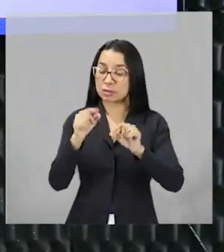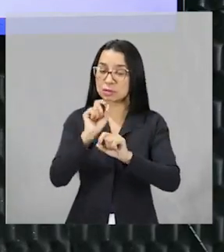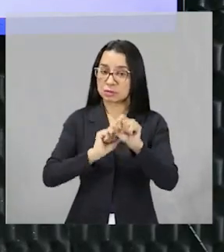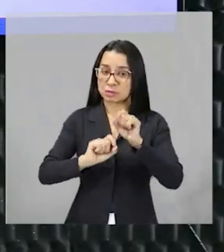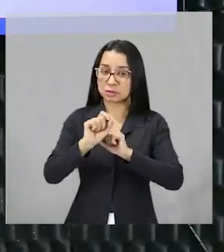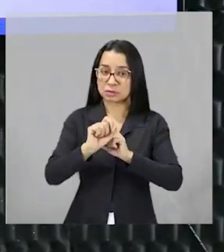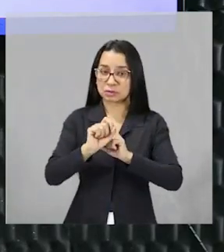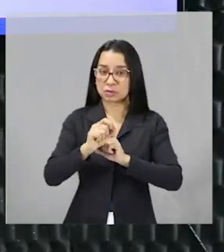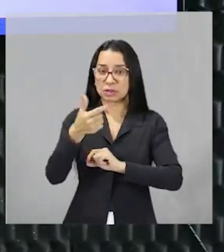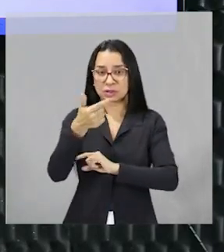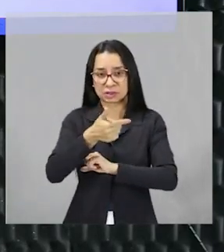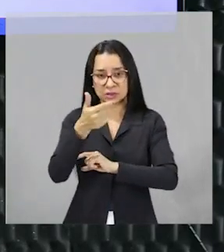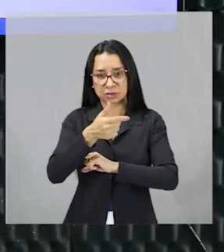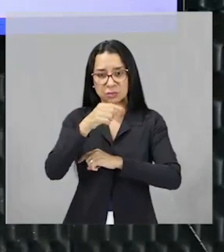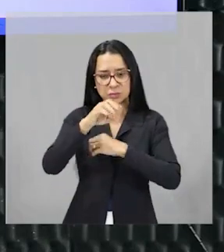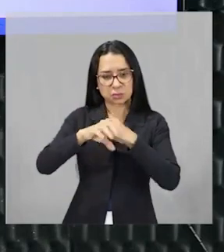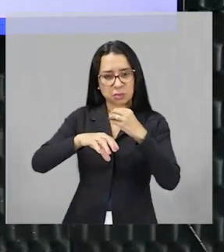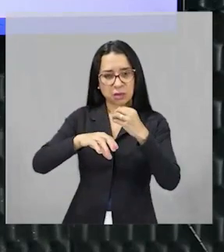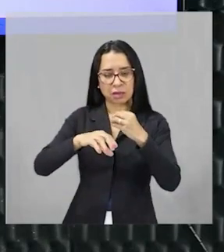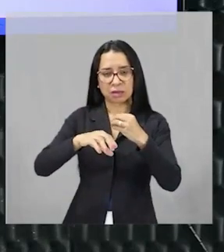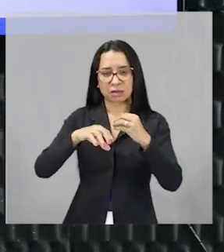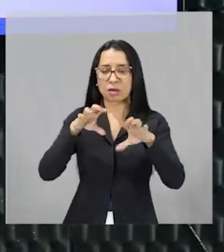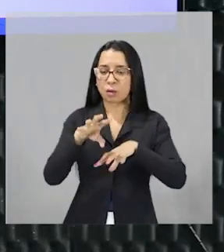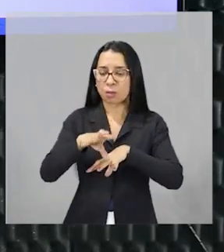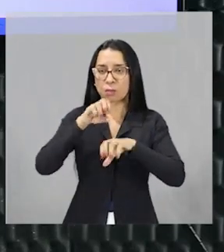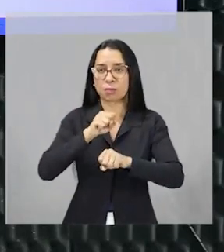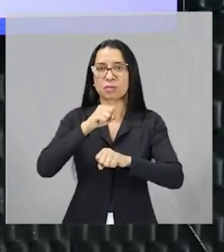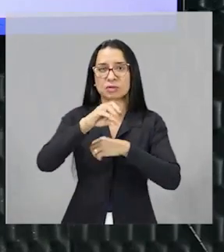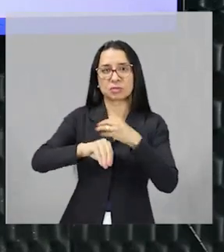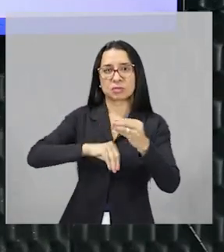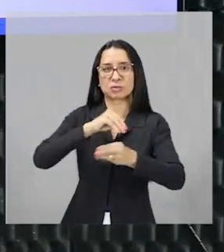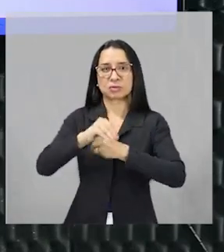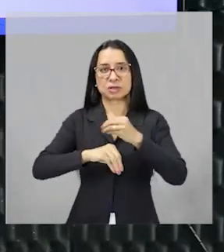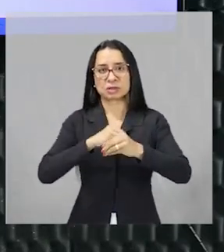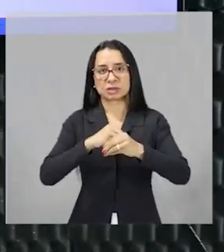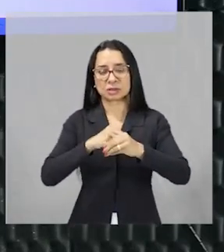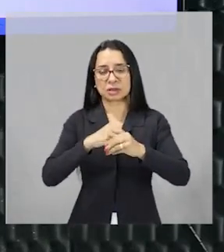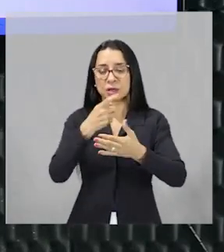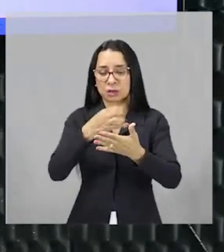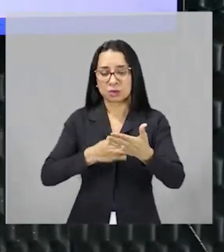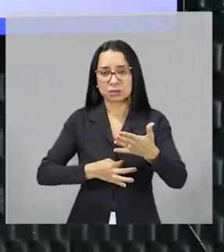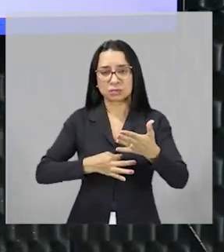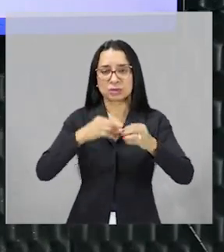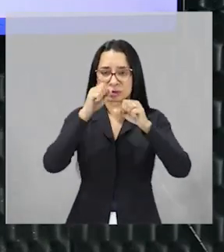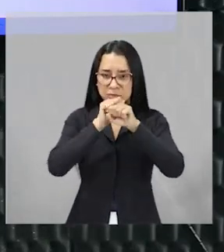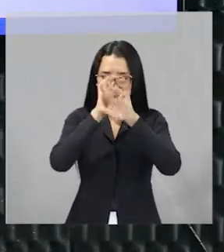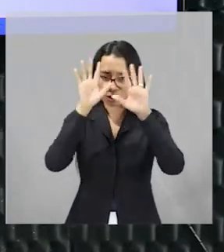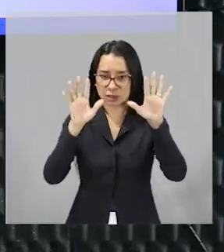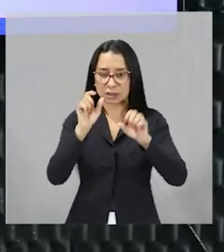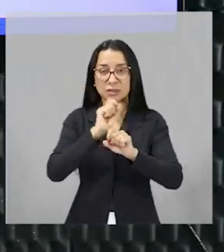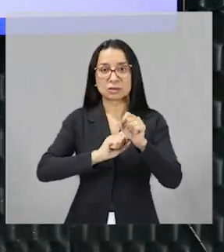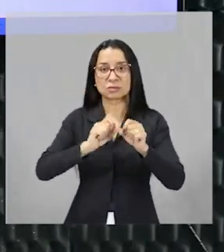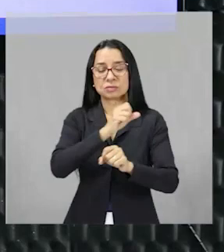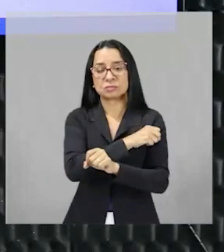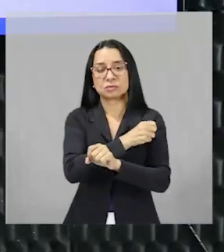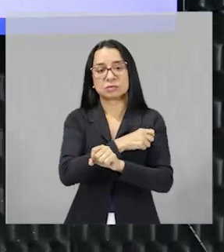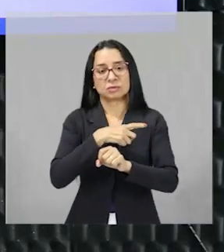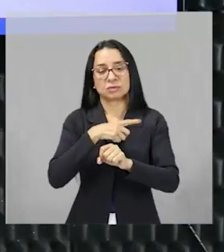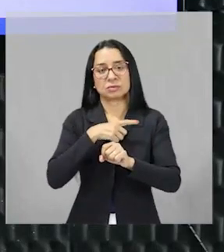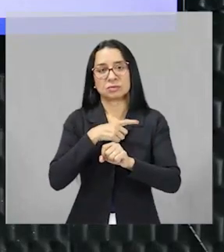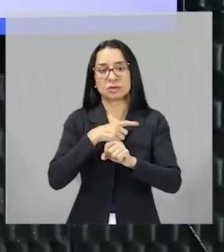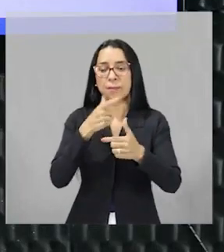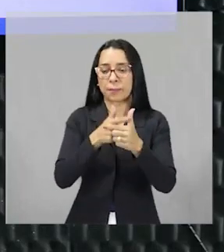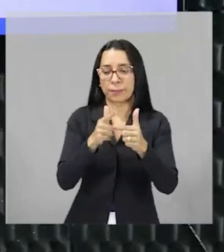segundo, ele fala sobre ocupação desordenada. Ora, o texto deixa muito claro que o Rio de Janeiro tinha problemáticas relativas à sujeira,